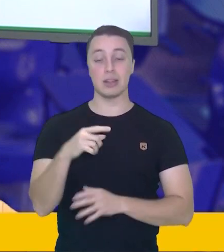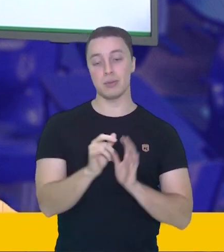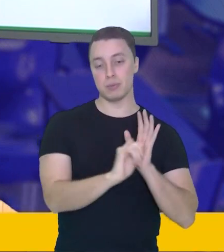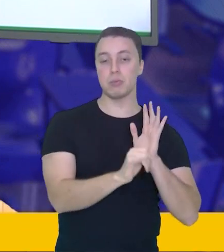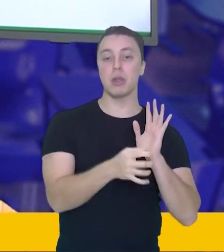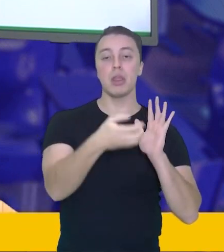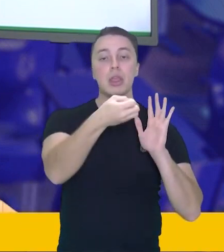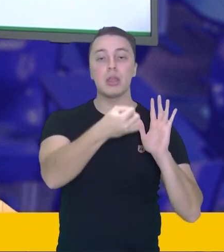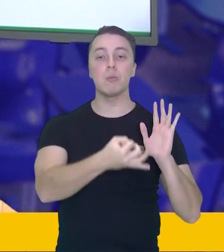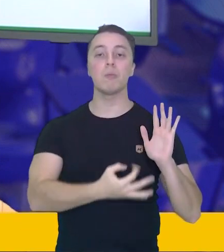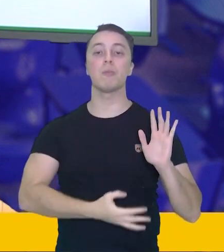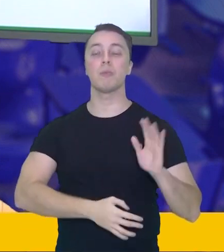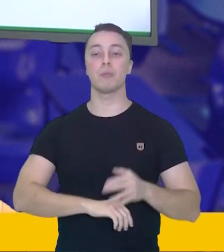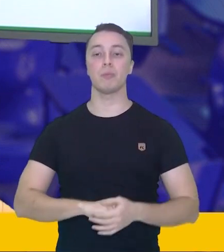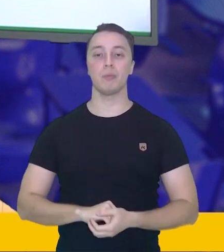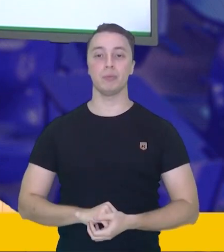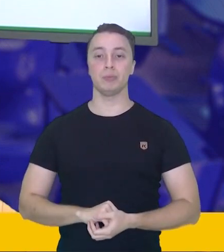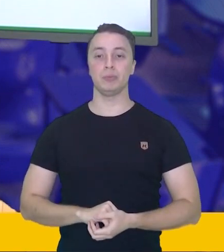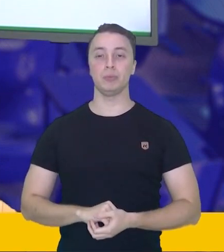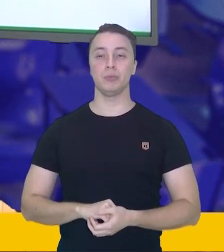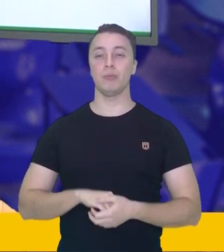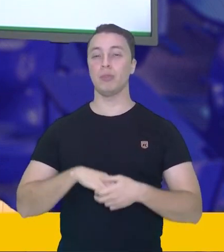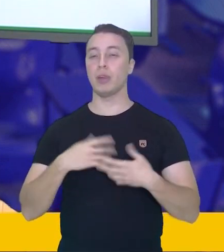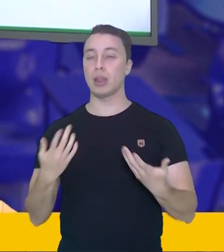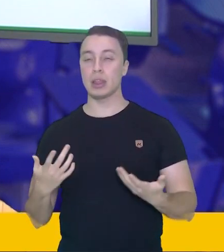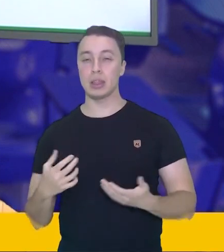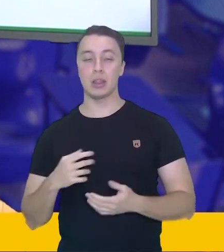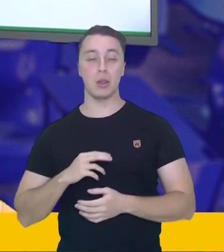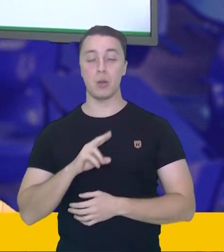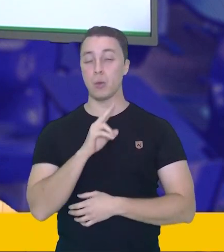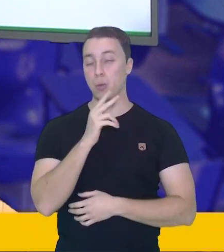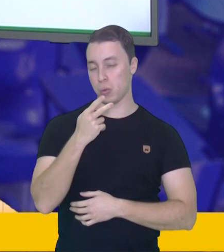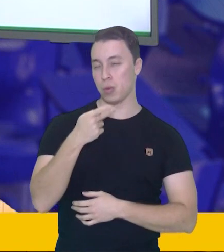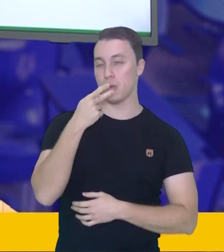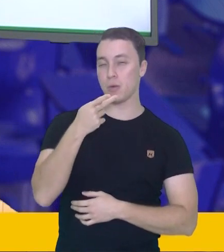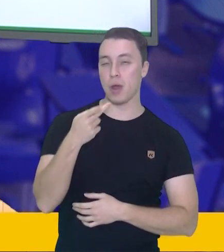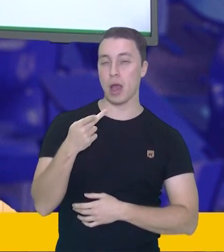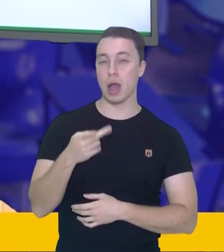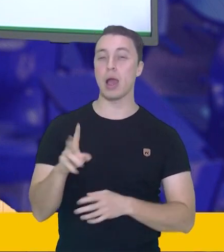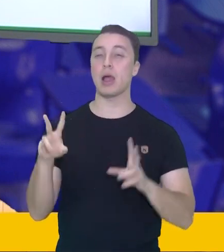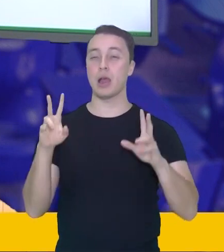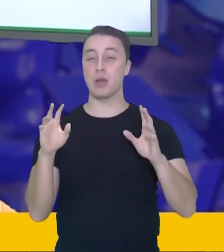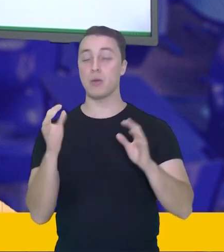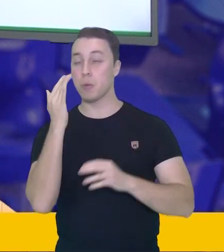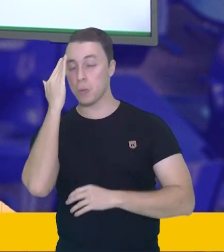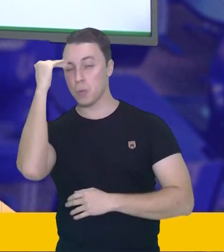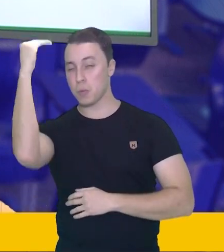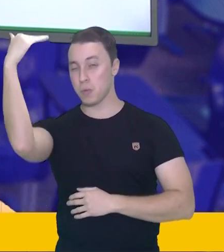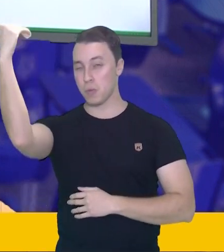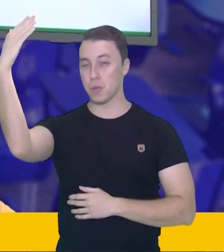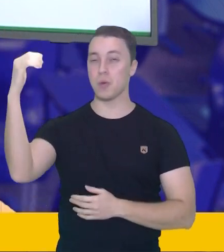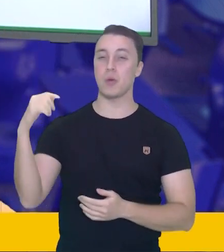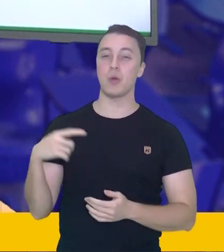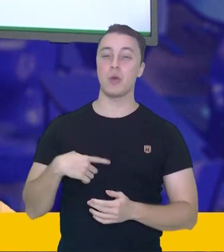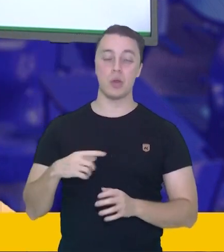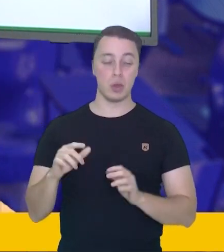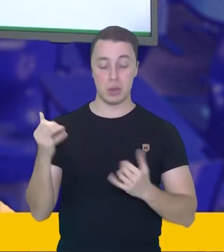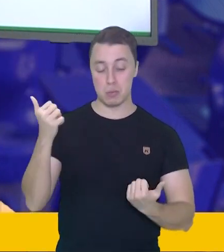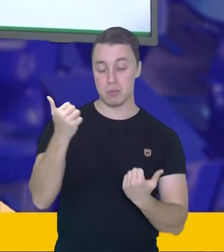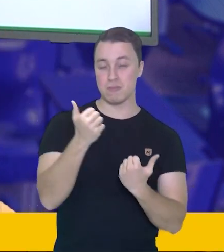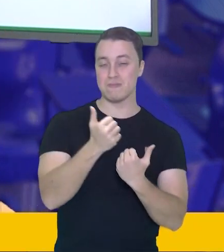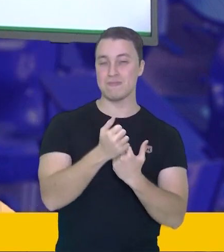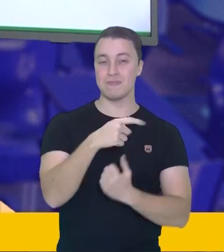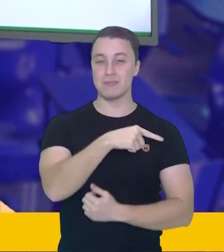nos trouxe. Qual ditado popular poderia substituir a moral dessa